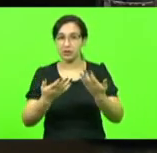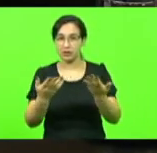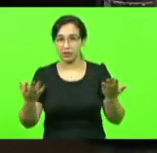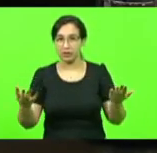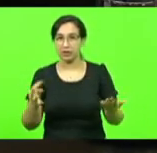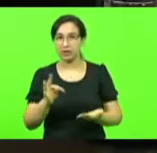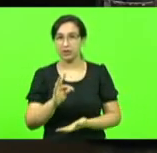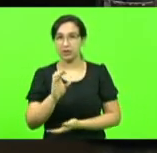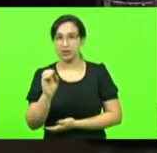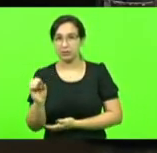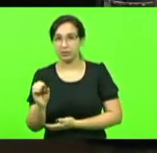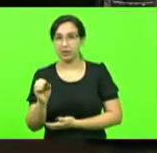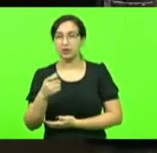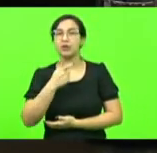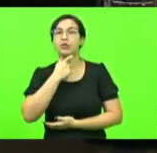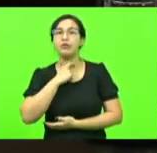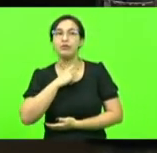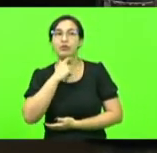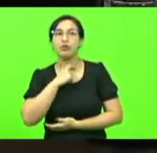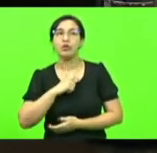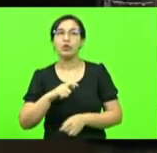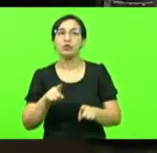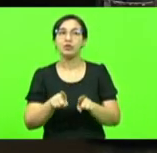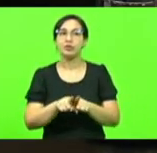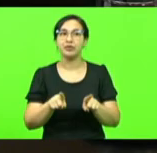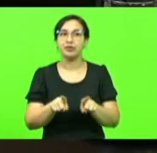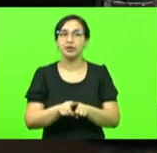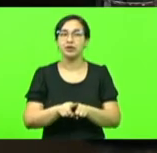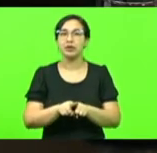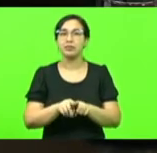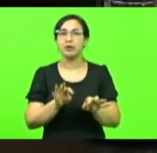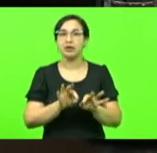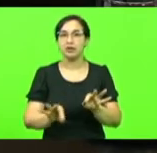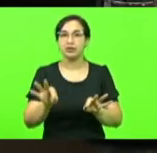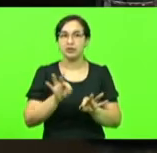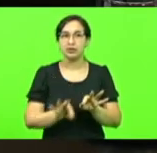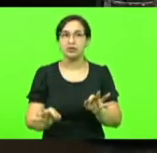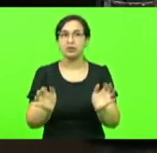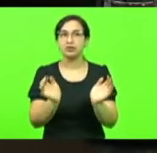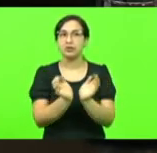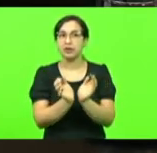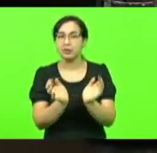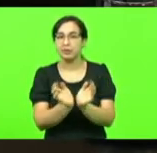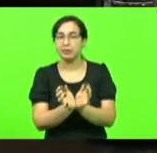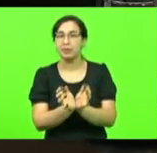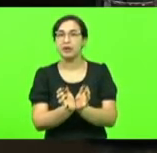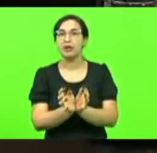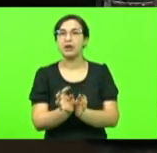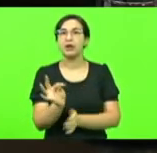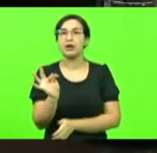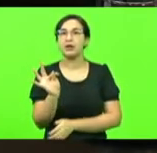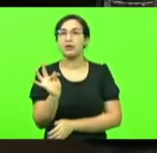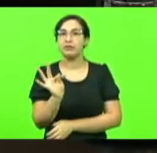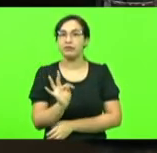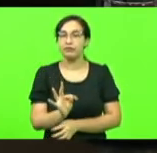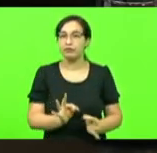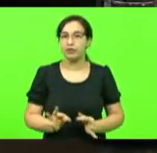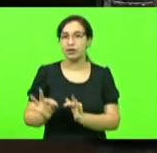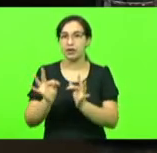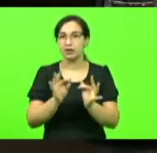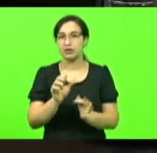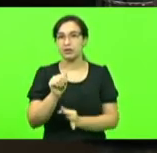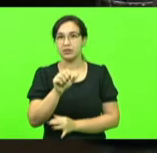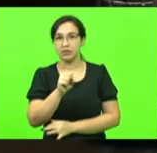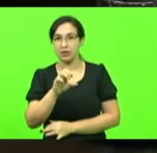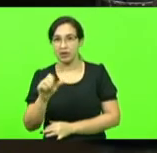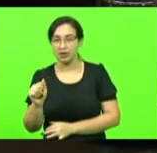ocupacionais, fonoaudiólogos, as instituições como a PAE, as federações, a ASCA e a